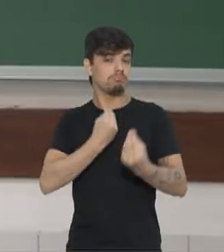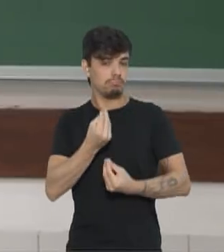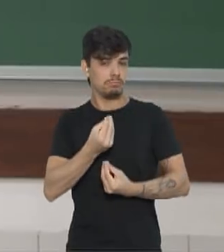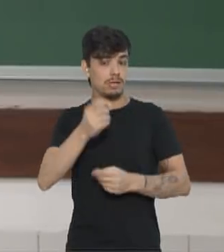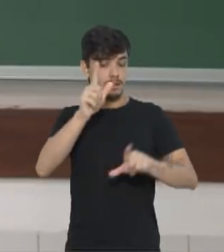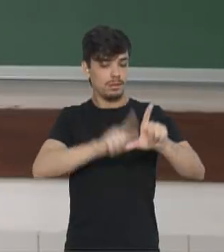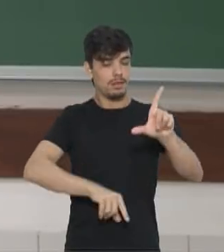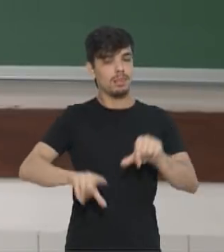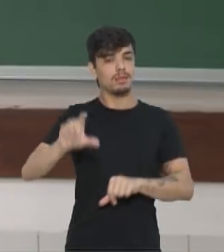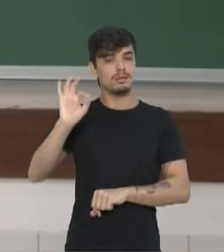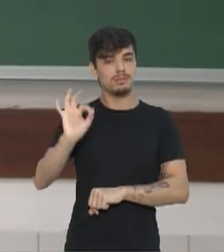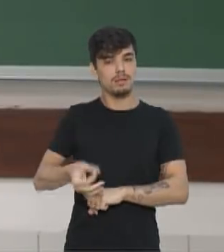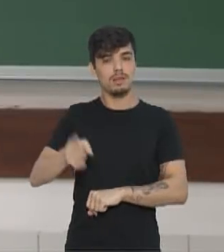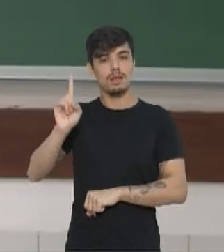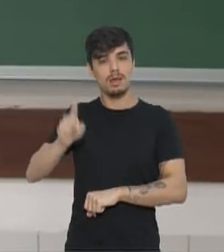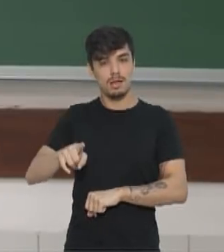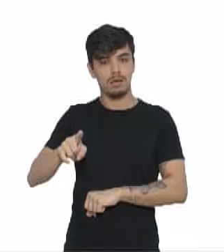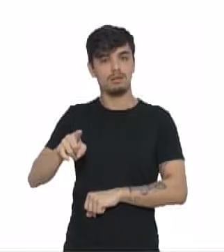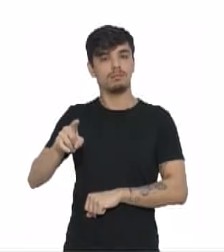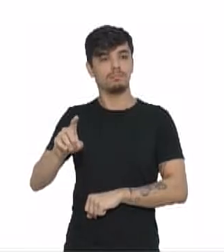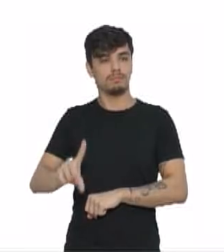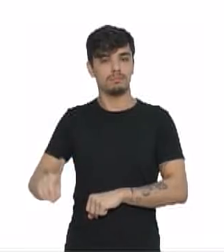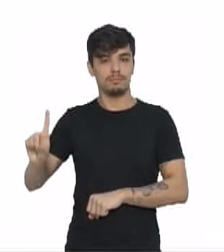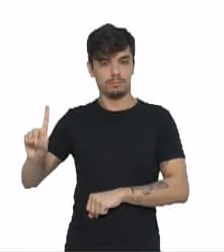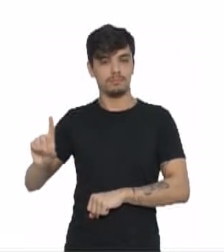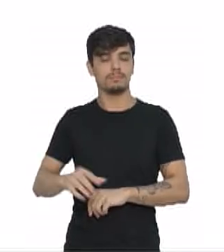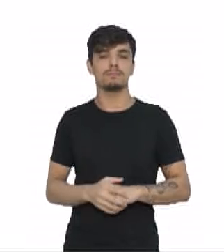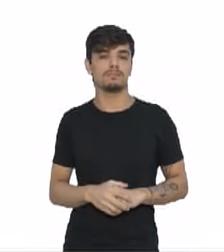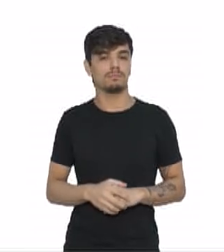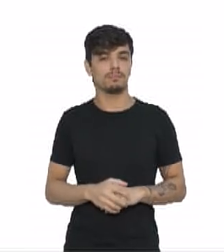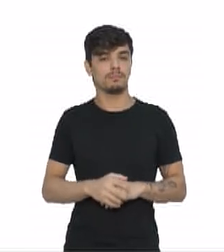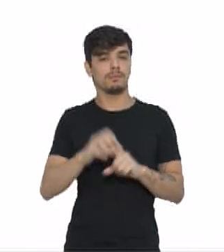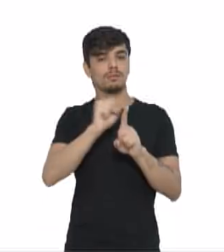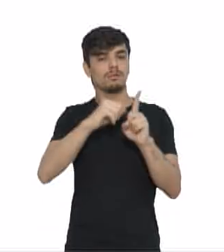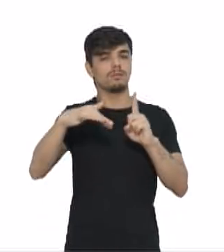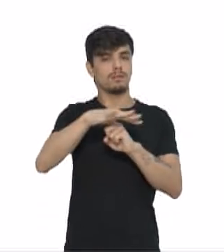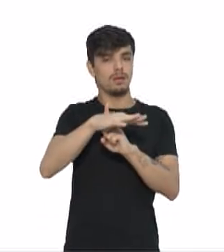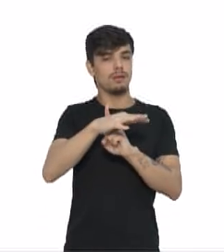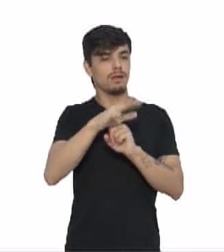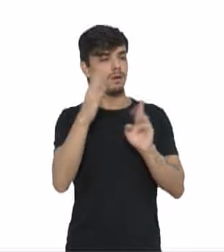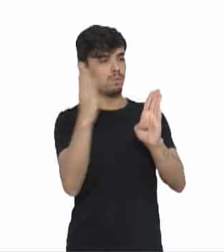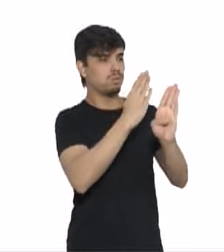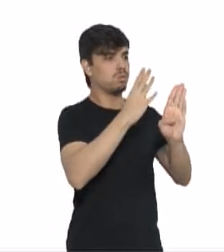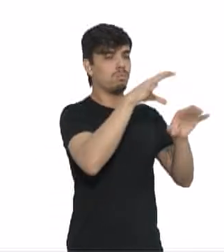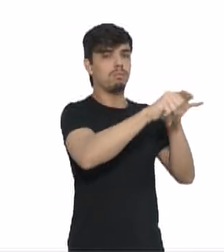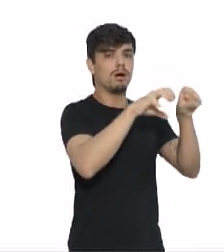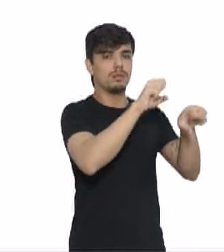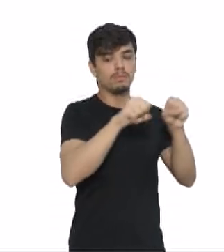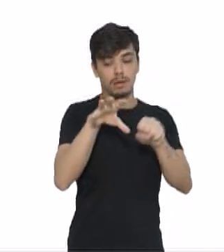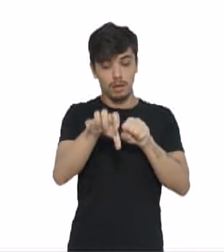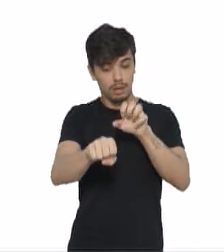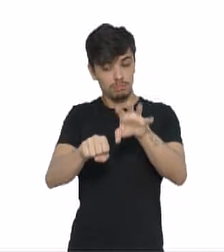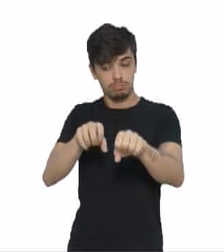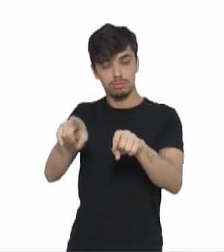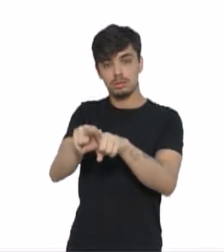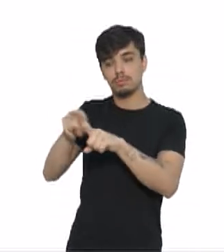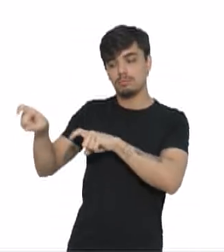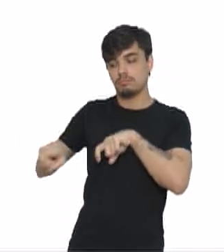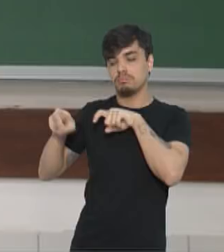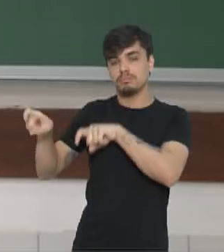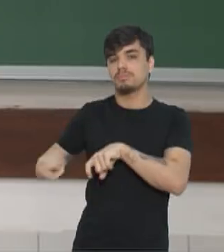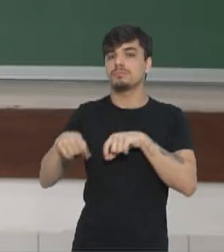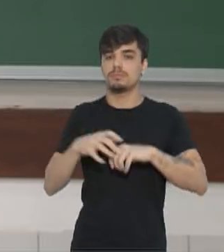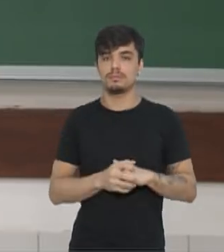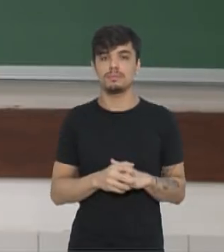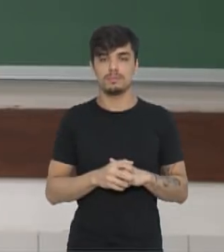alternativa correta era a alternativa de letra D. Em sociedades de caçadores, coletores e agricultores. Veja que